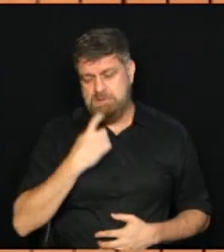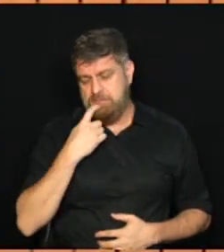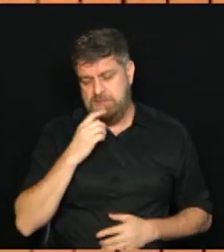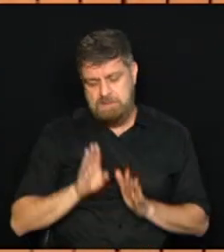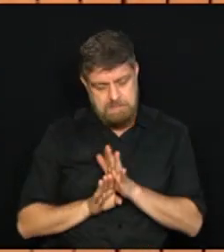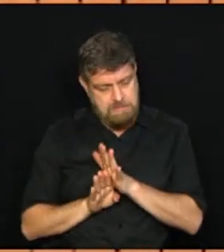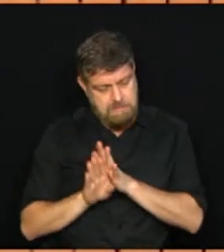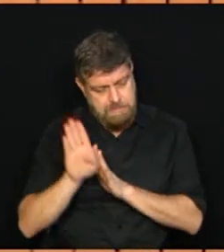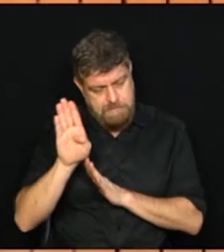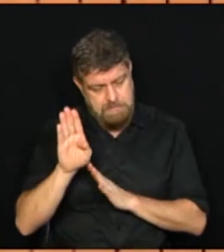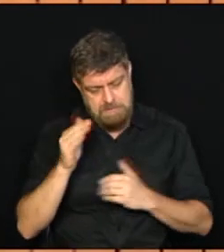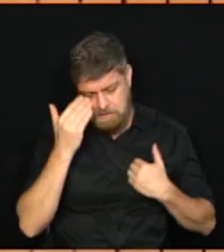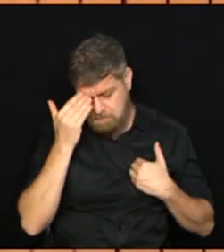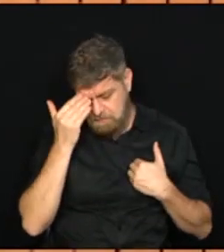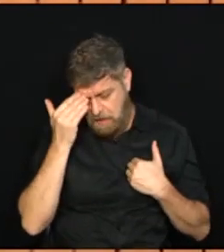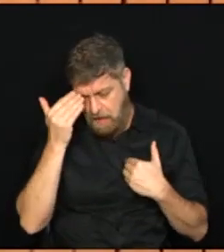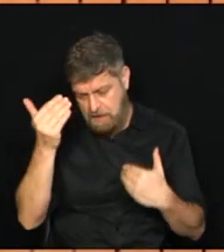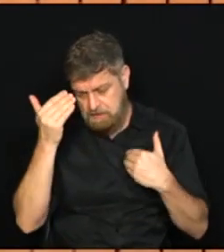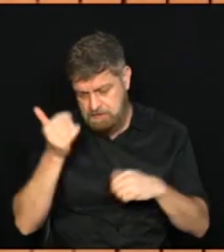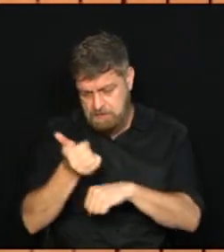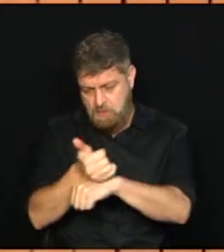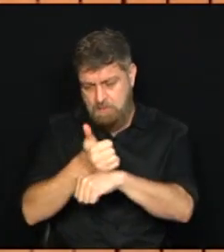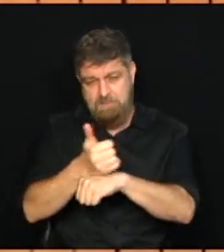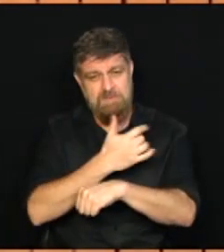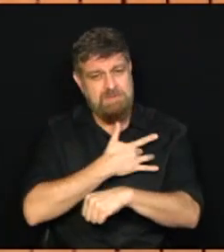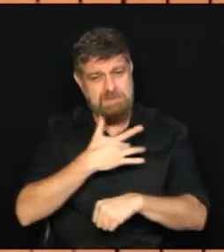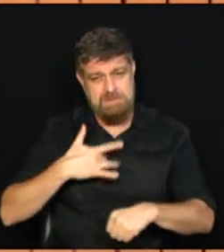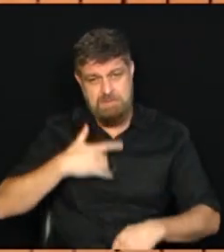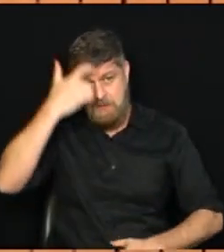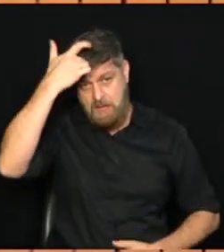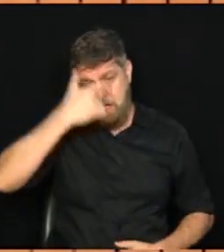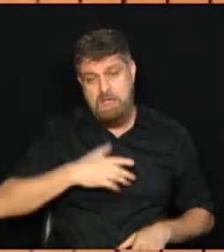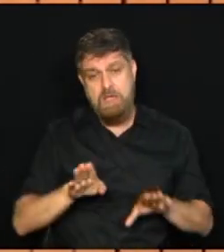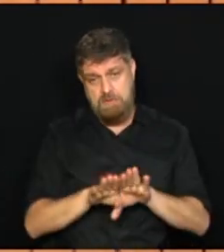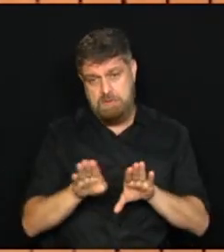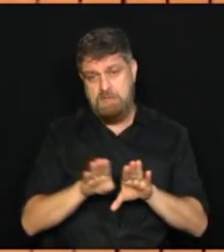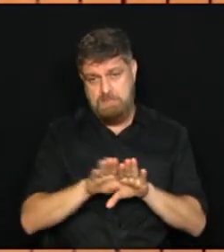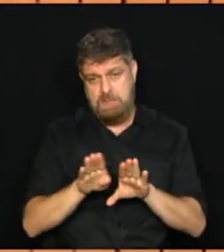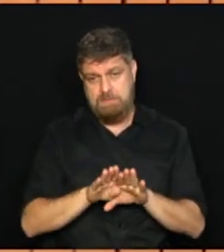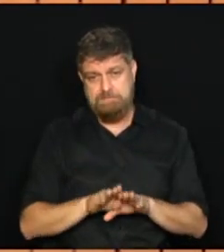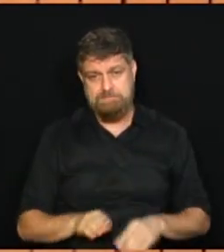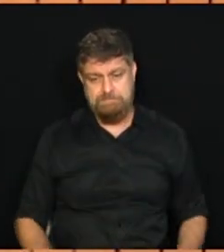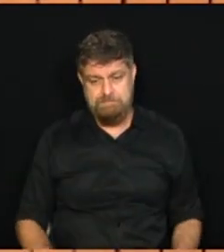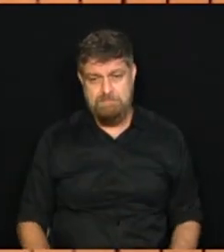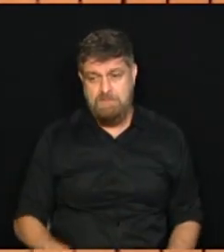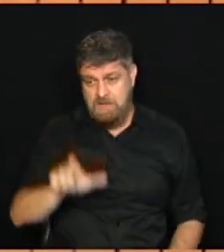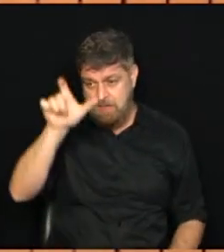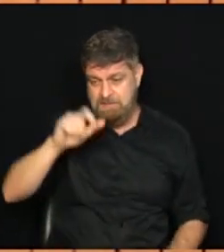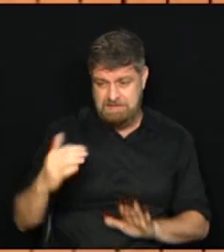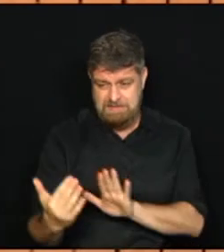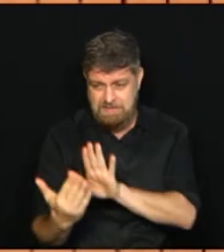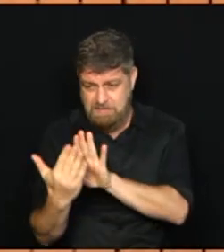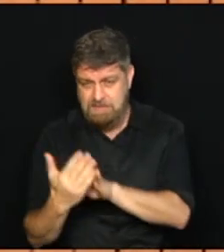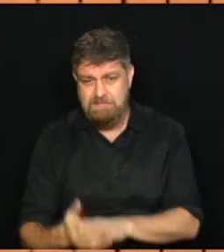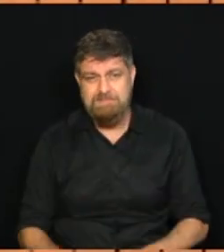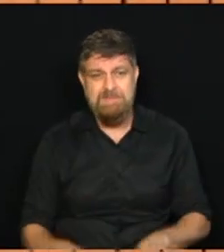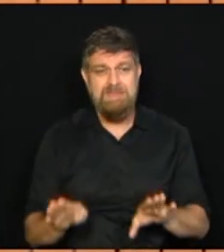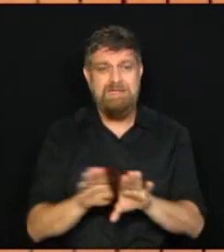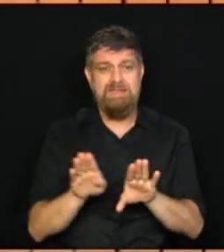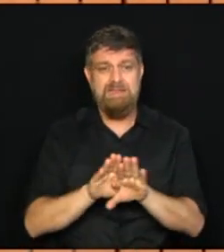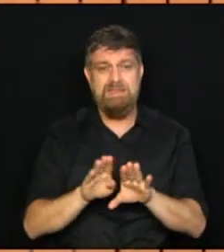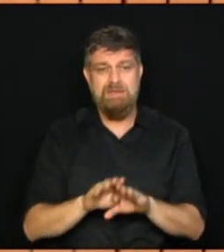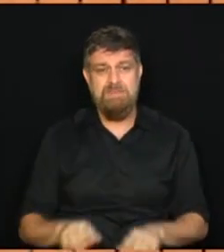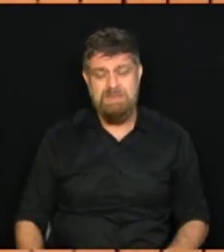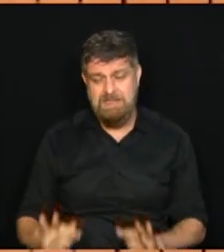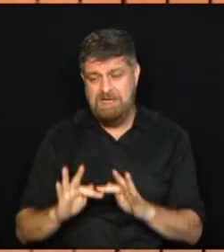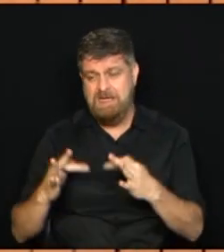gratidão, né, a todos os profissionais da área de saúde, na qual eu me incluo também, mas vocês estão na linha de frente. E também a minha solidariedade